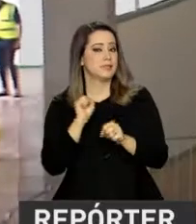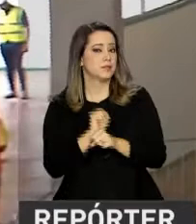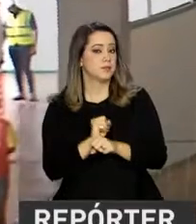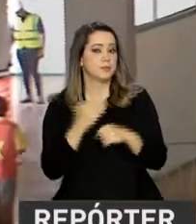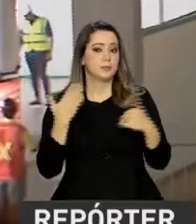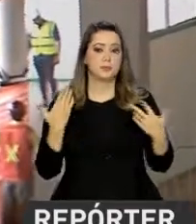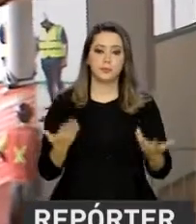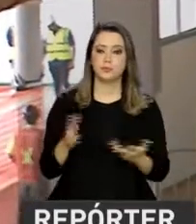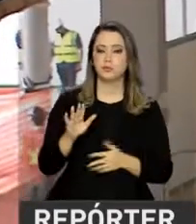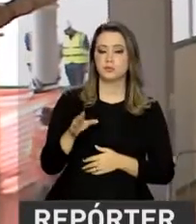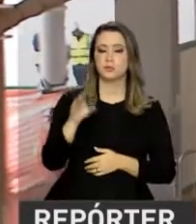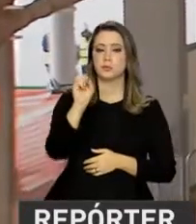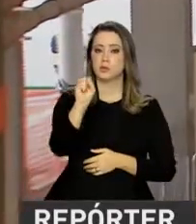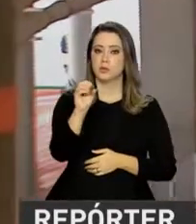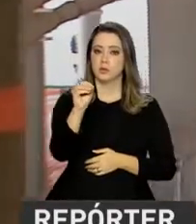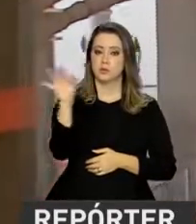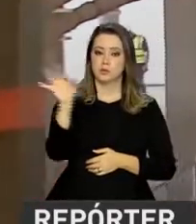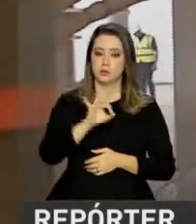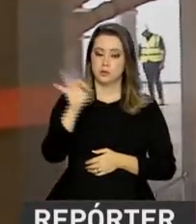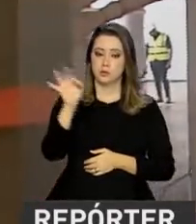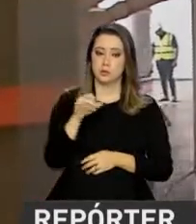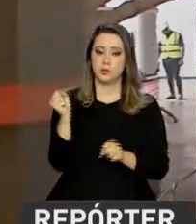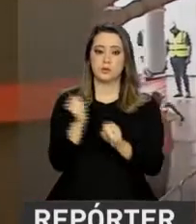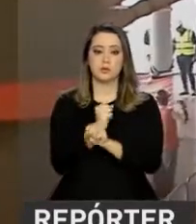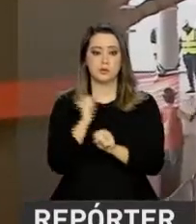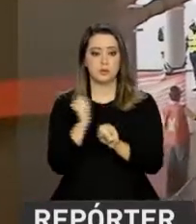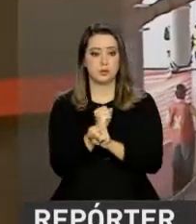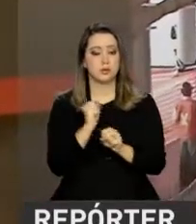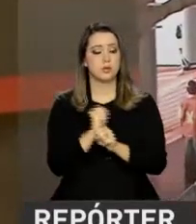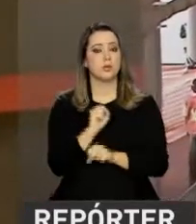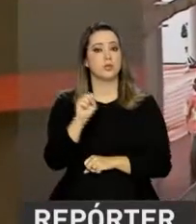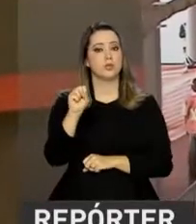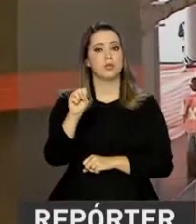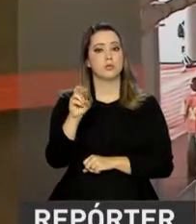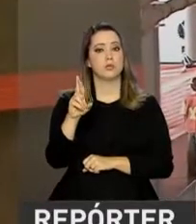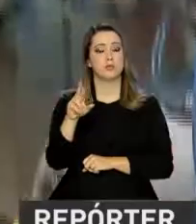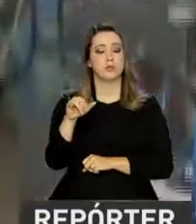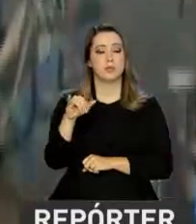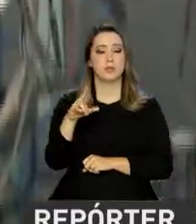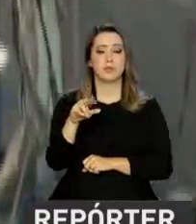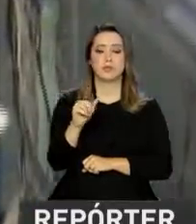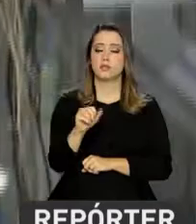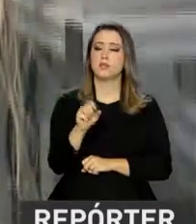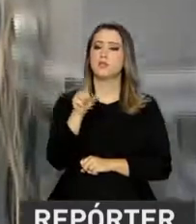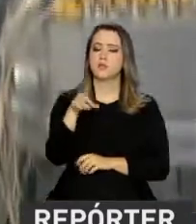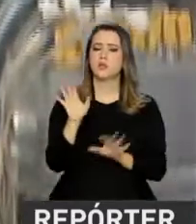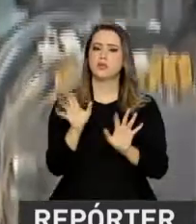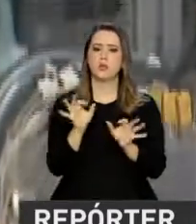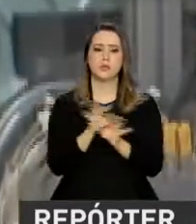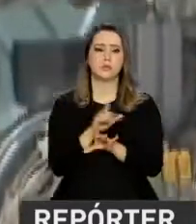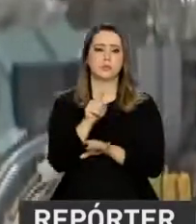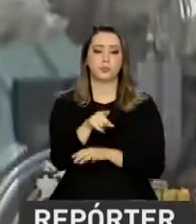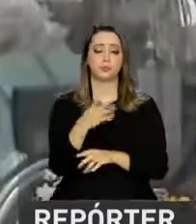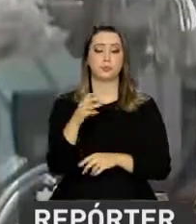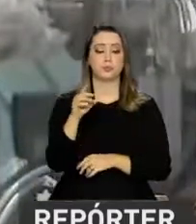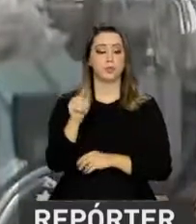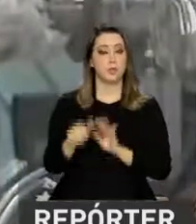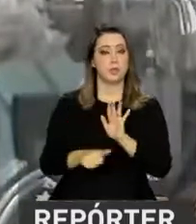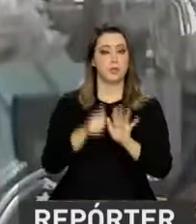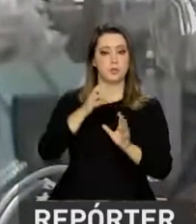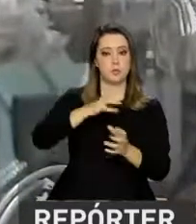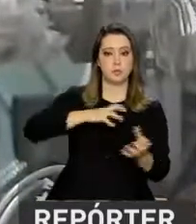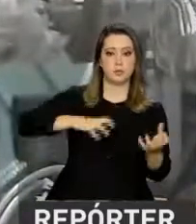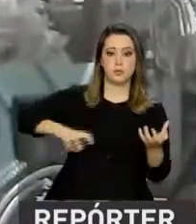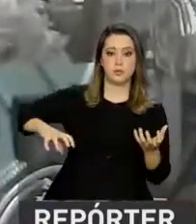cerca de 80% das obras do projeto sírios estão prontas ea primeira volta de elétrons no acelerador